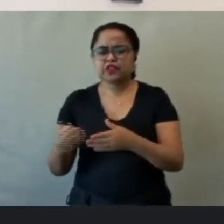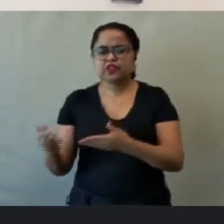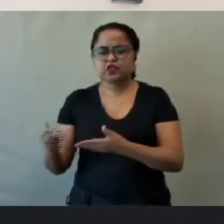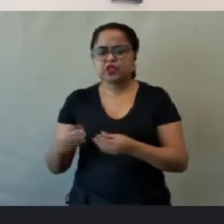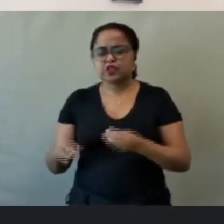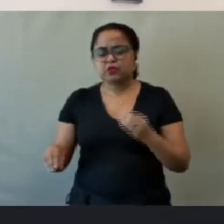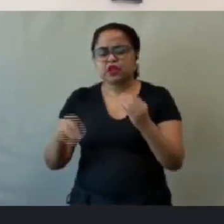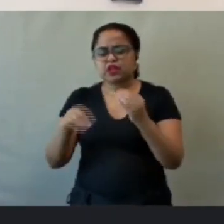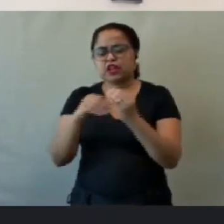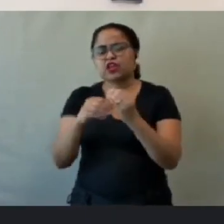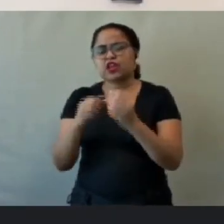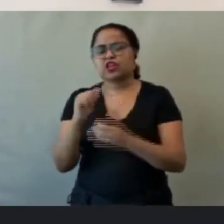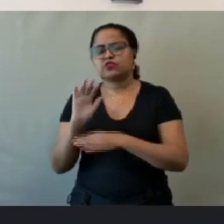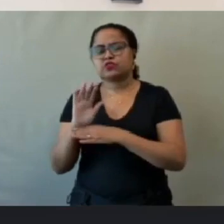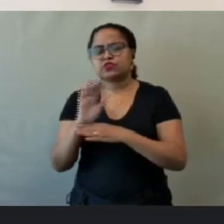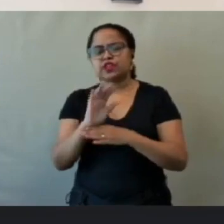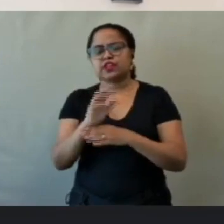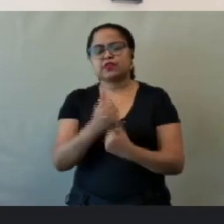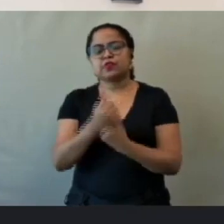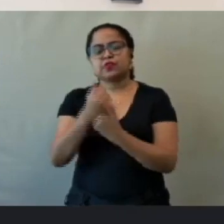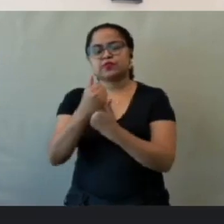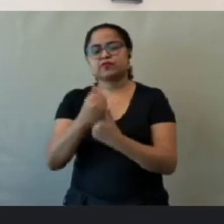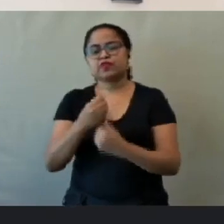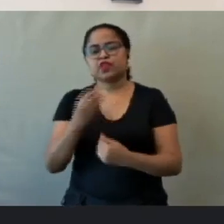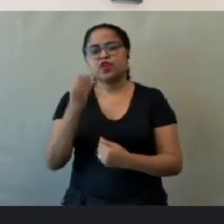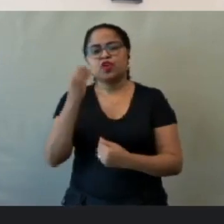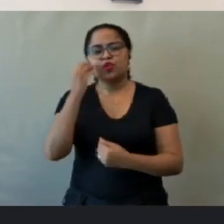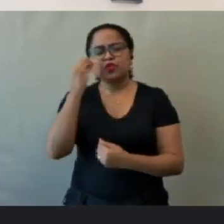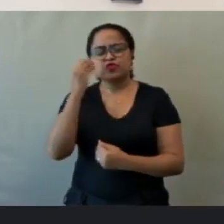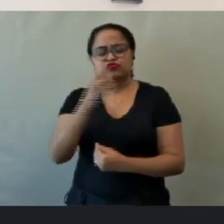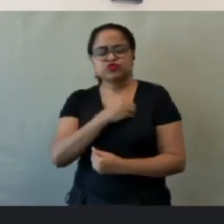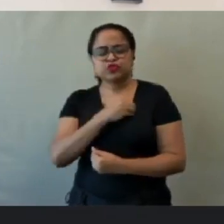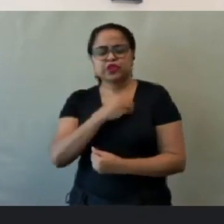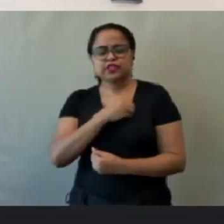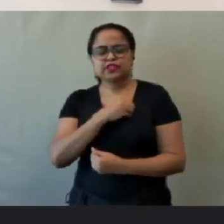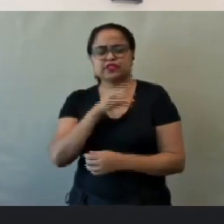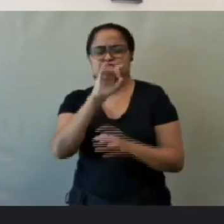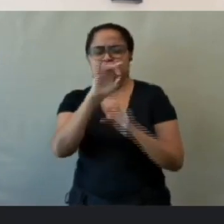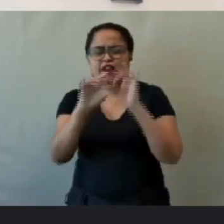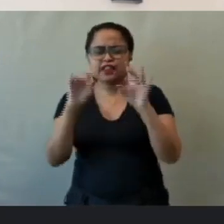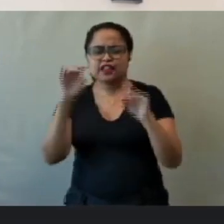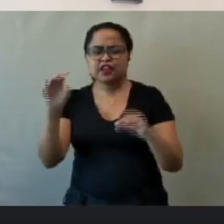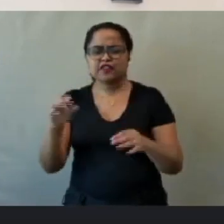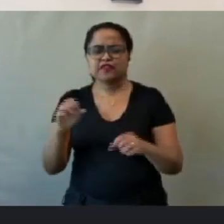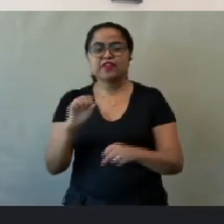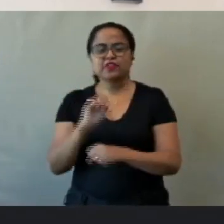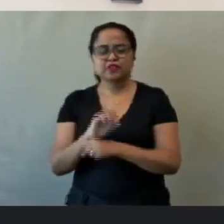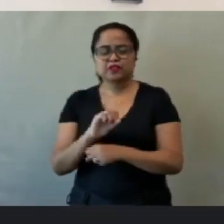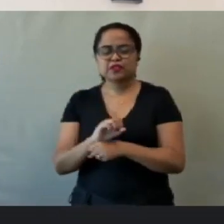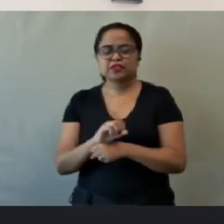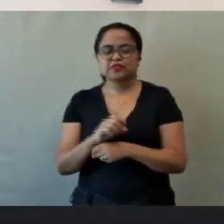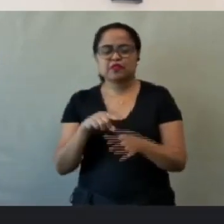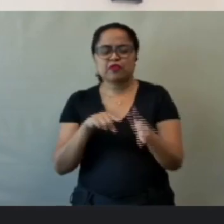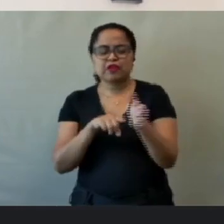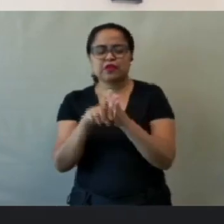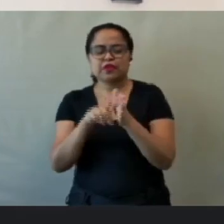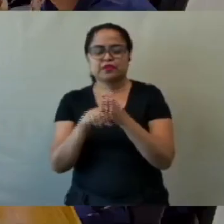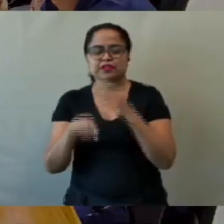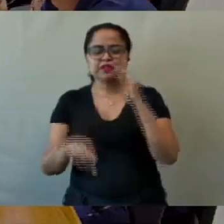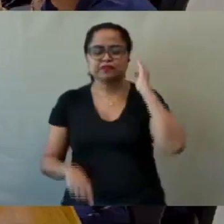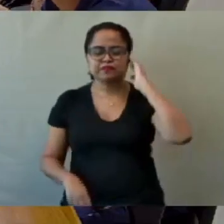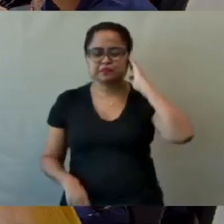processo. Um abraço, um beijo no coração de cada um e cada uma. E fico por aqui aguardando qualquer questionamento.